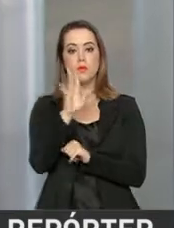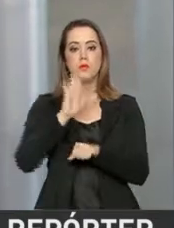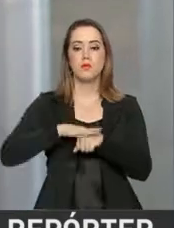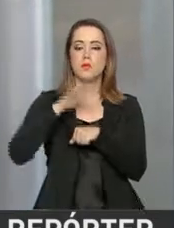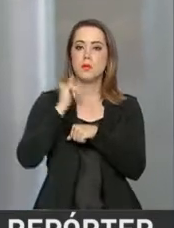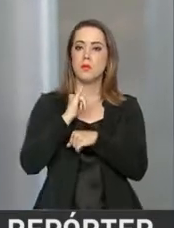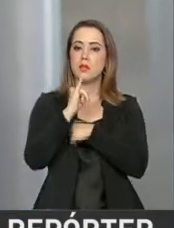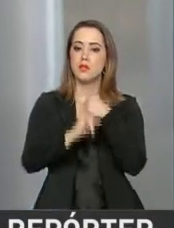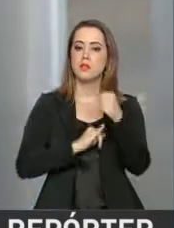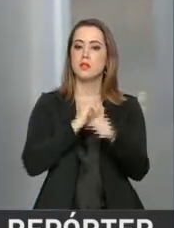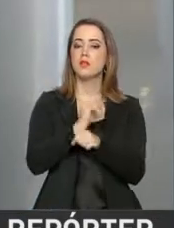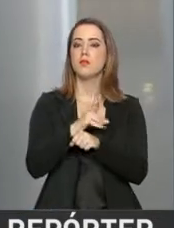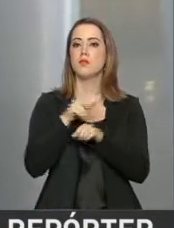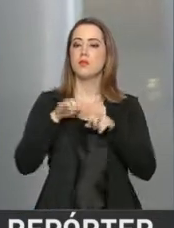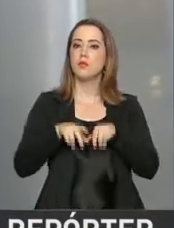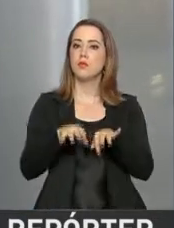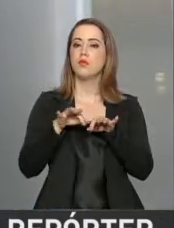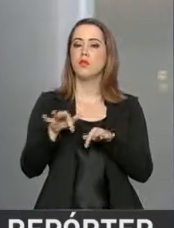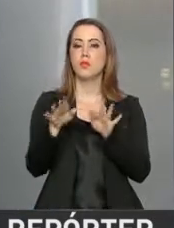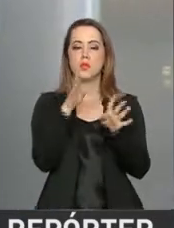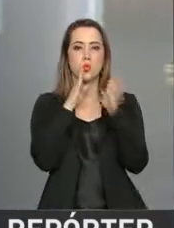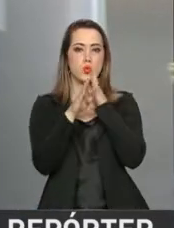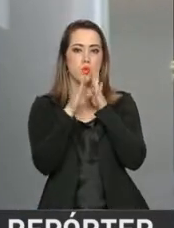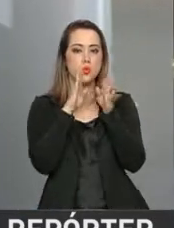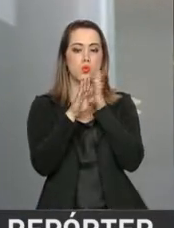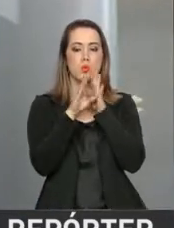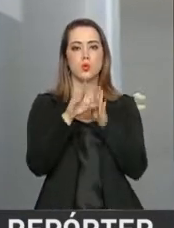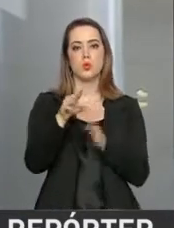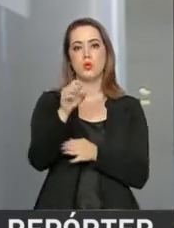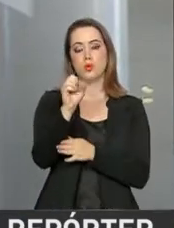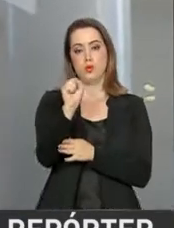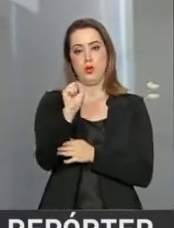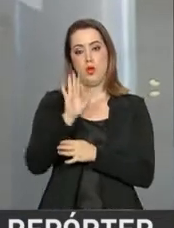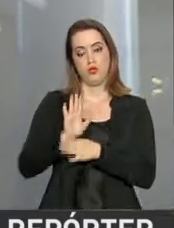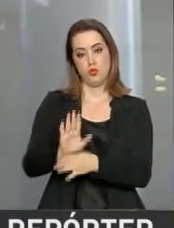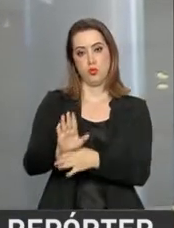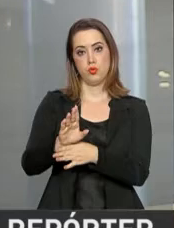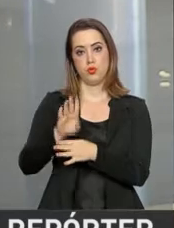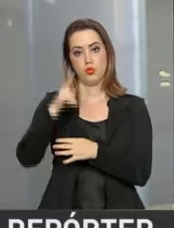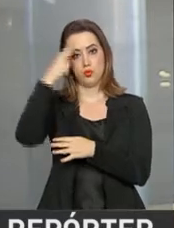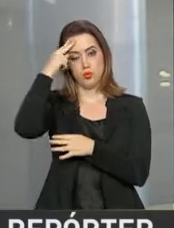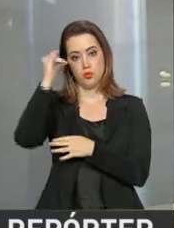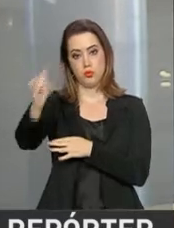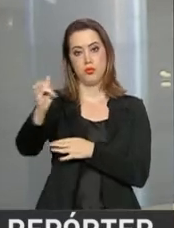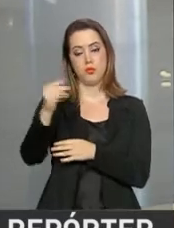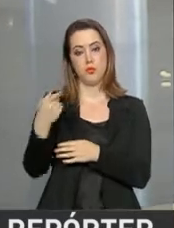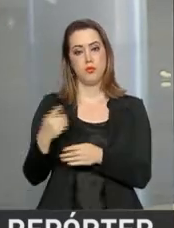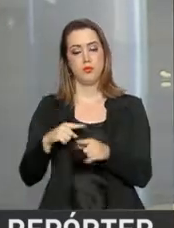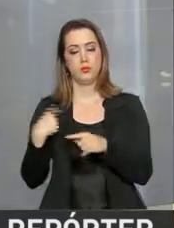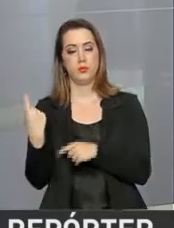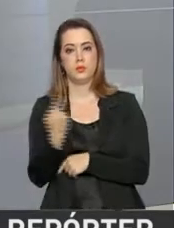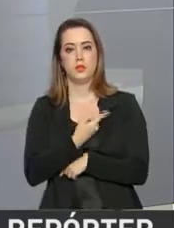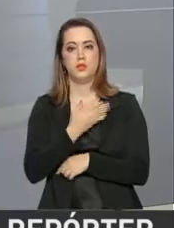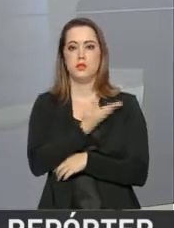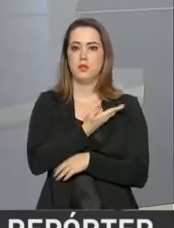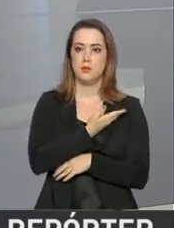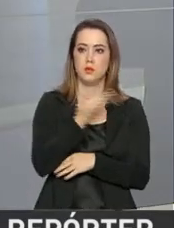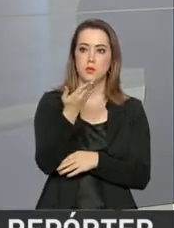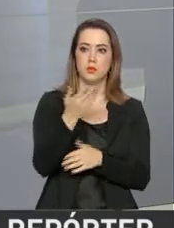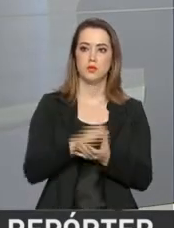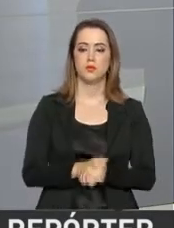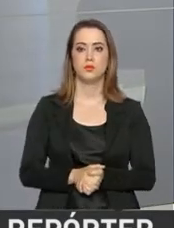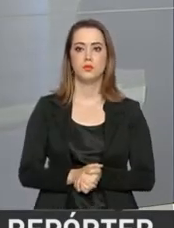na página da campanha no Facebook. Solidariedade ao Haiti entre amigos. Eu volto com você no estúdio,